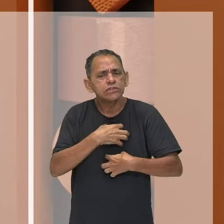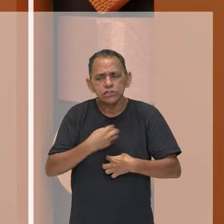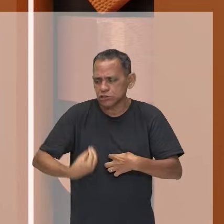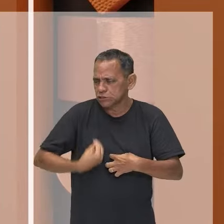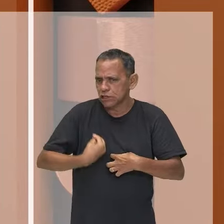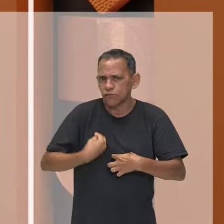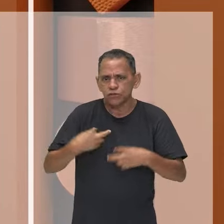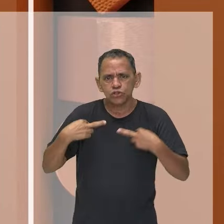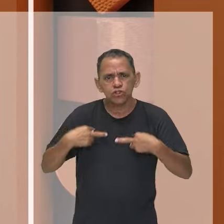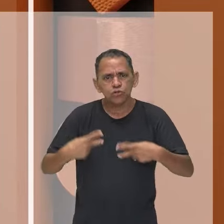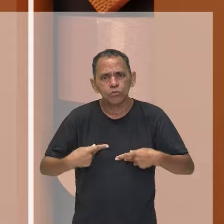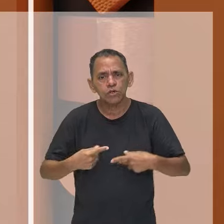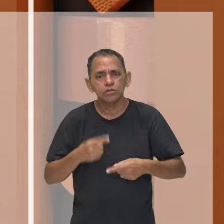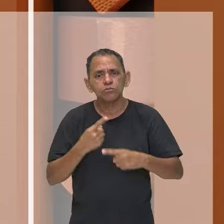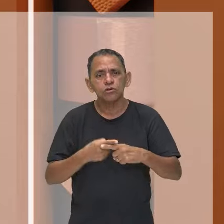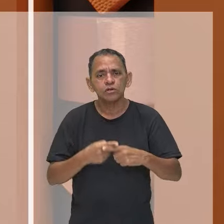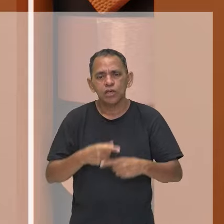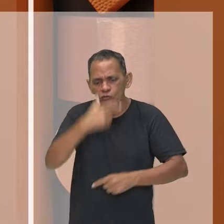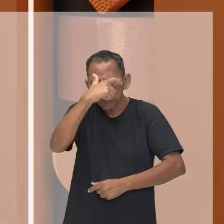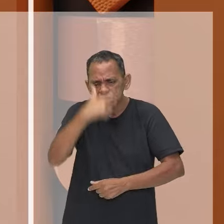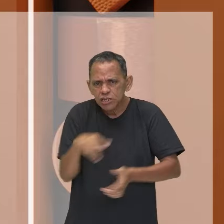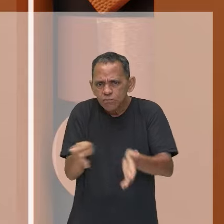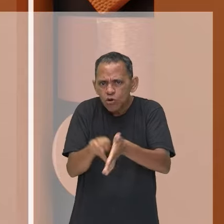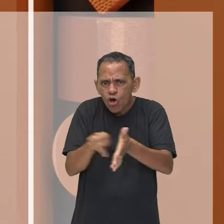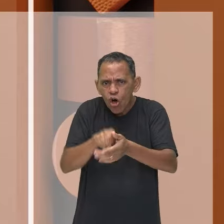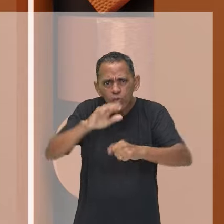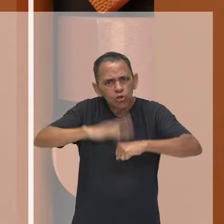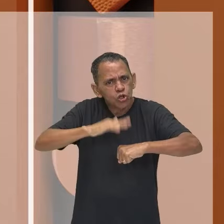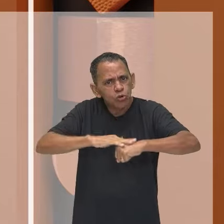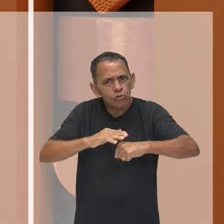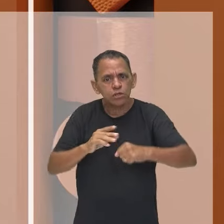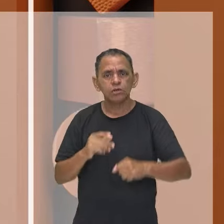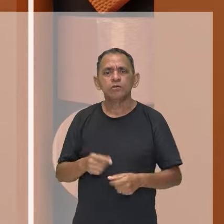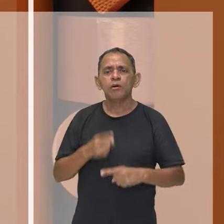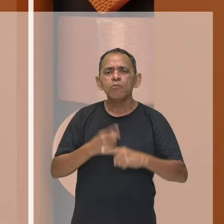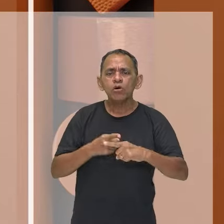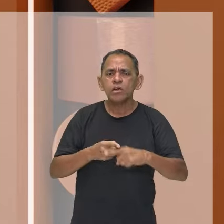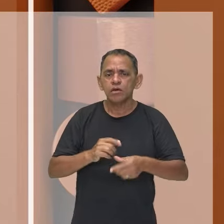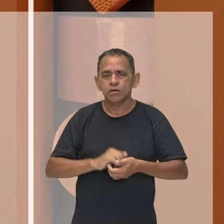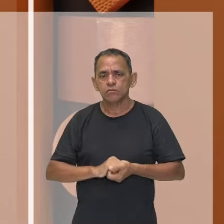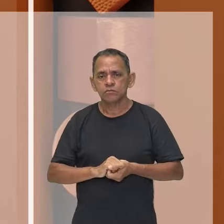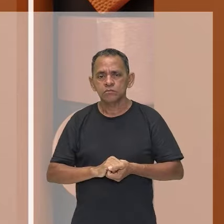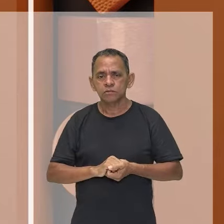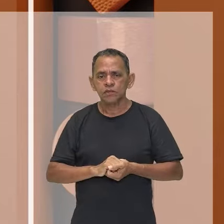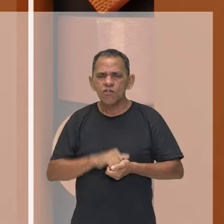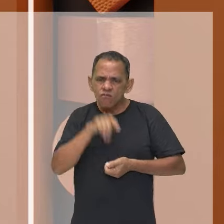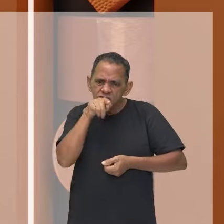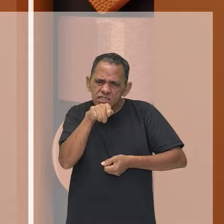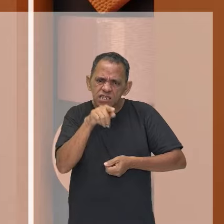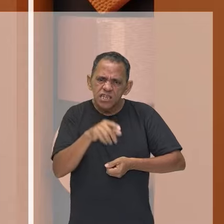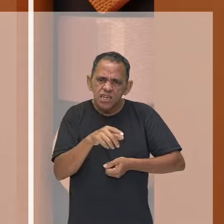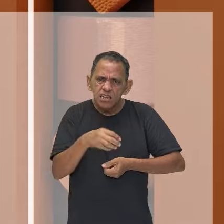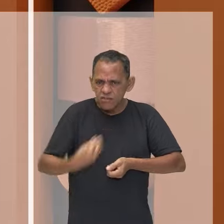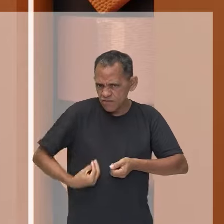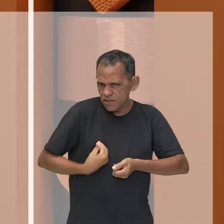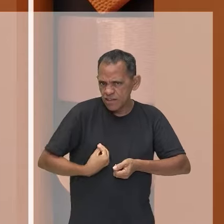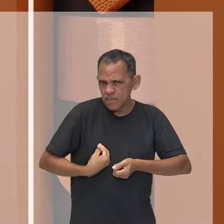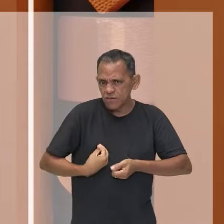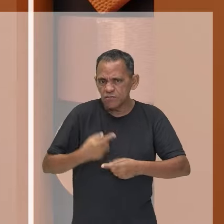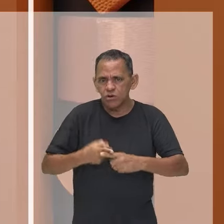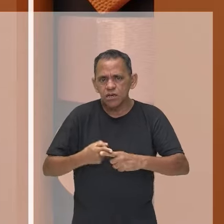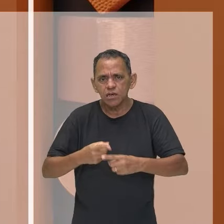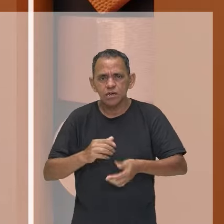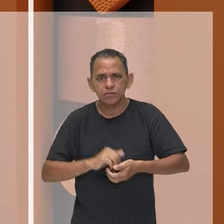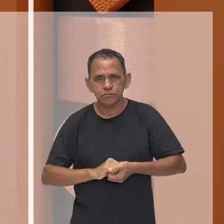existir? Já é um questionamento. Né? Opa, eu estou aqui porque eu estou aqui. Né? Ah, só por estar? Então, se